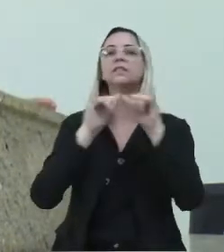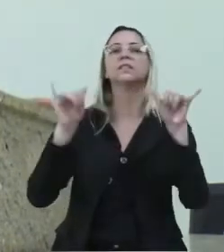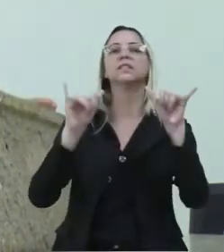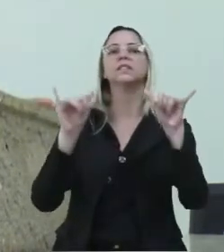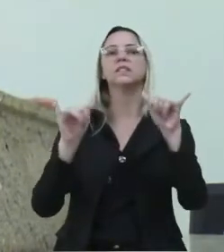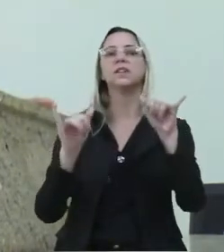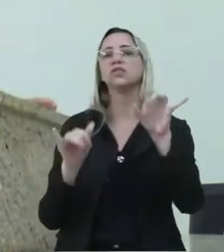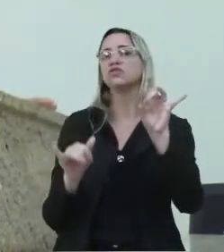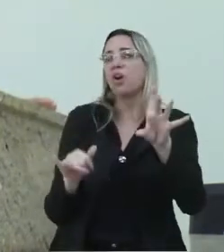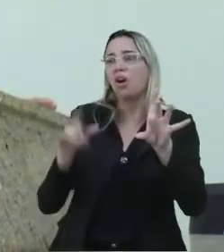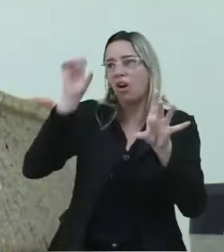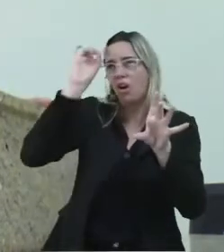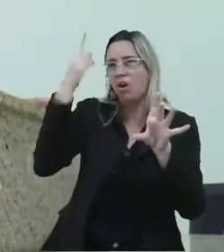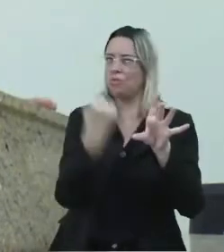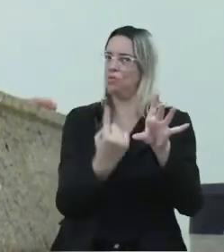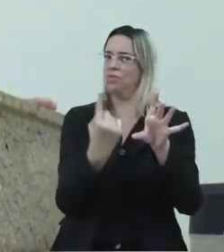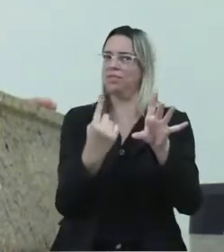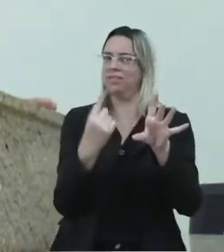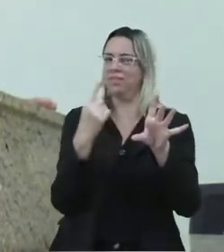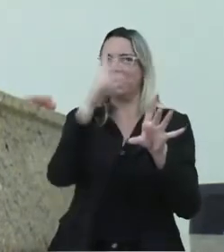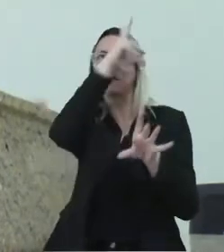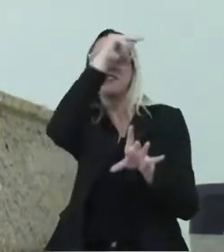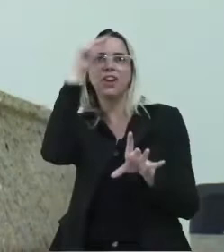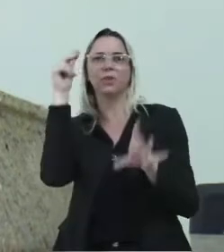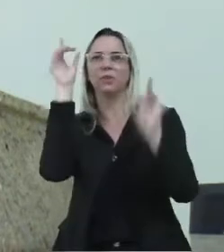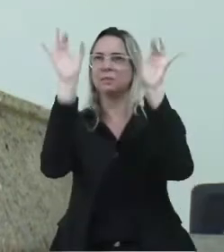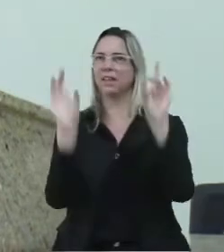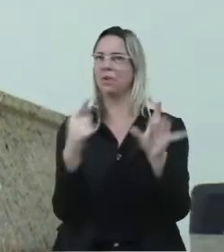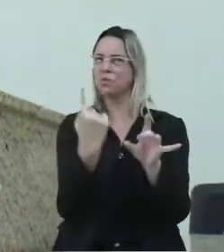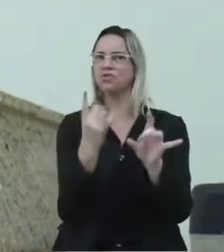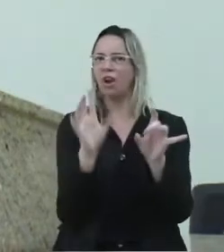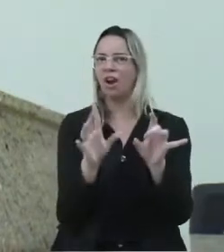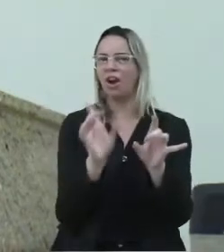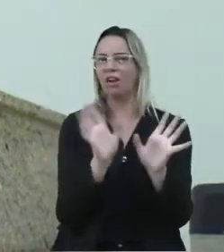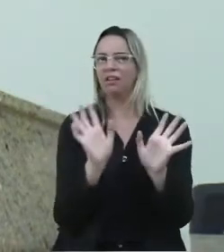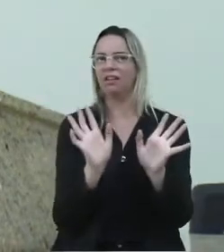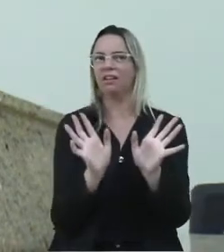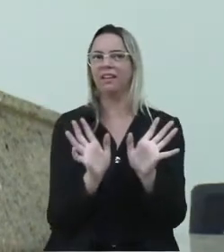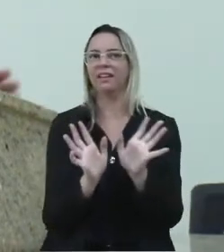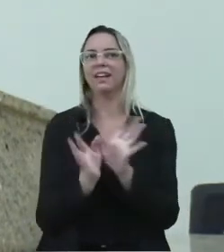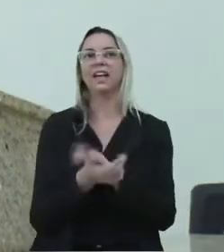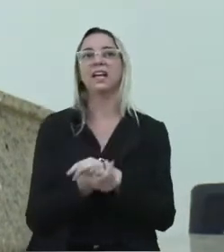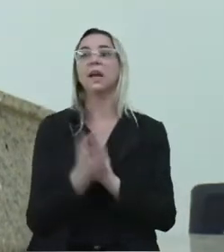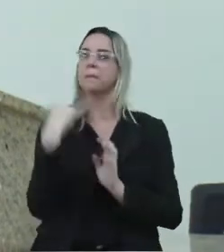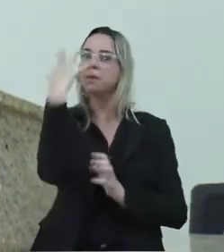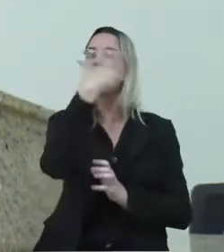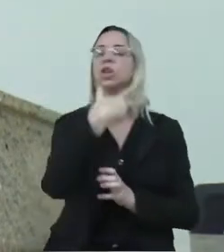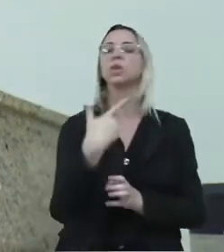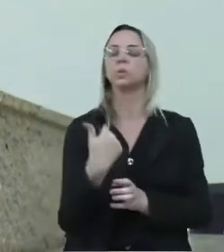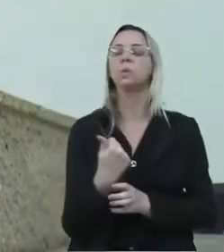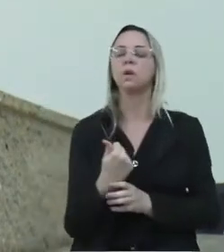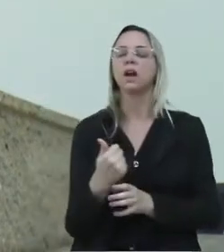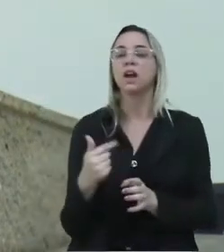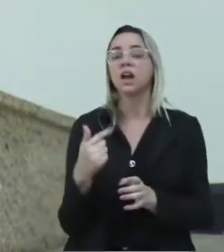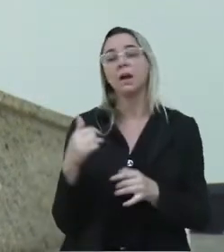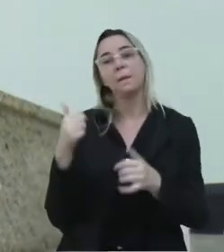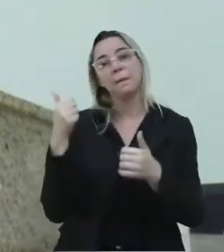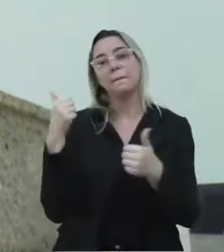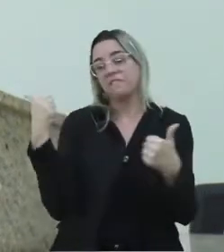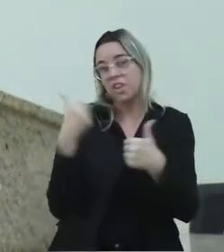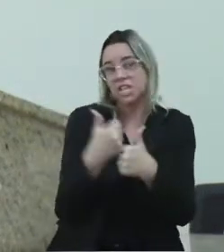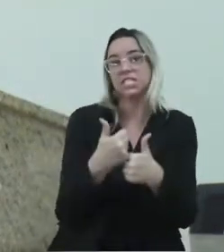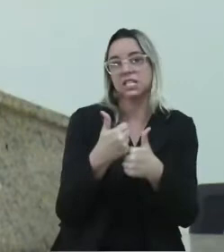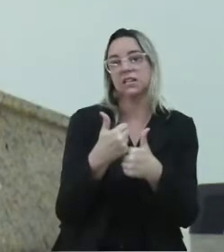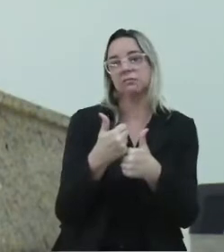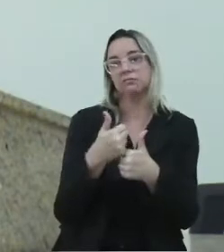dia do prefeito, meu caro Vanildo, era o dia também do vice-prefeito. Achei bonito, porque o prefeito e o vice tem que se